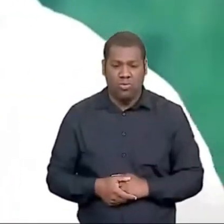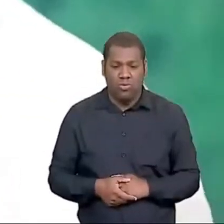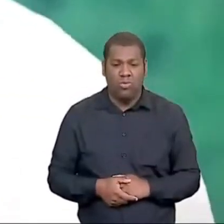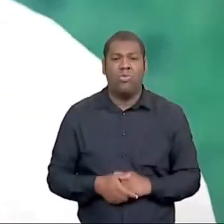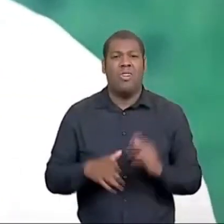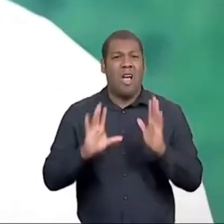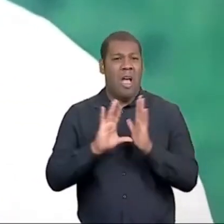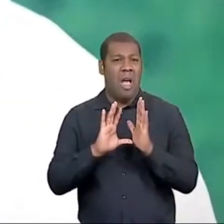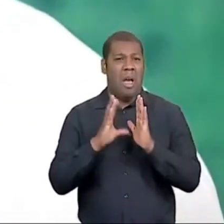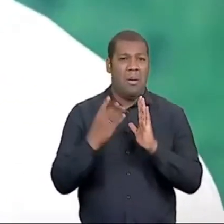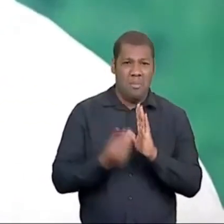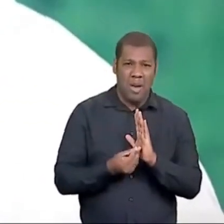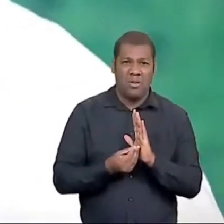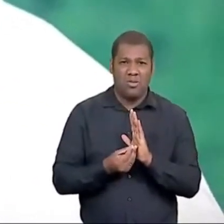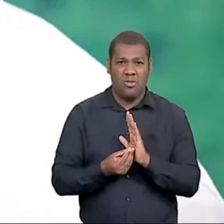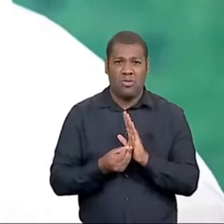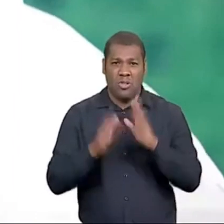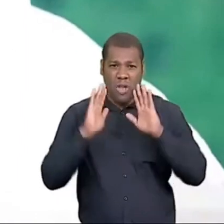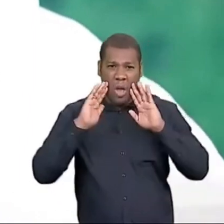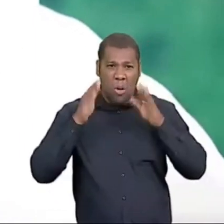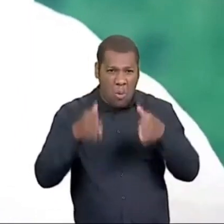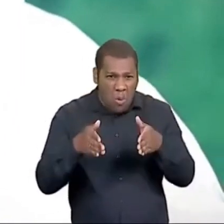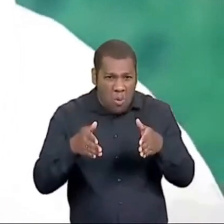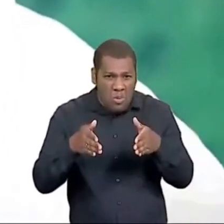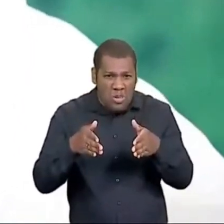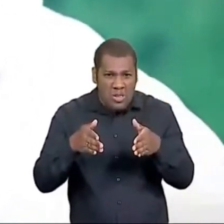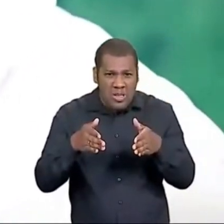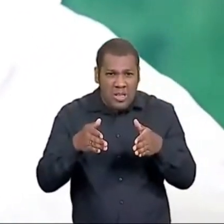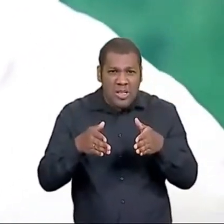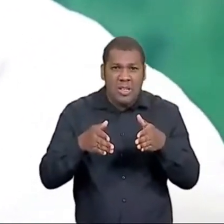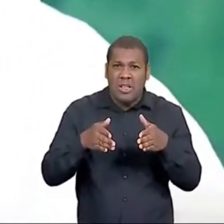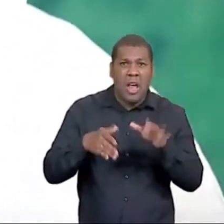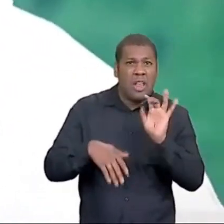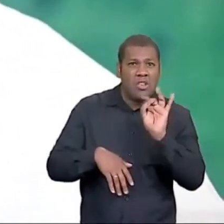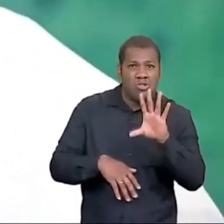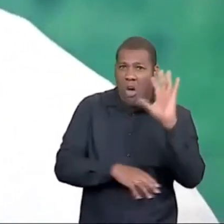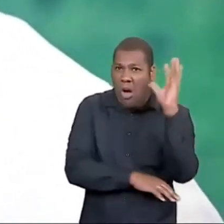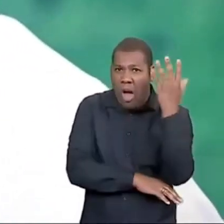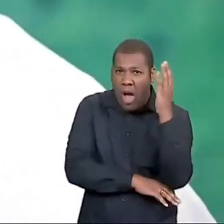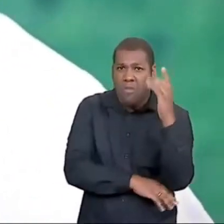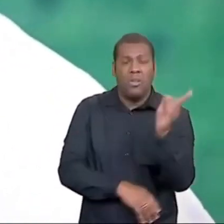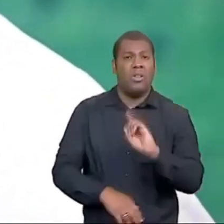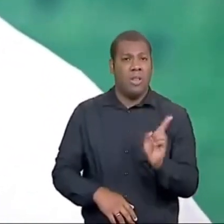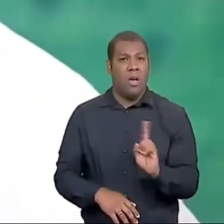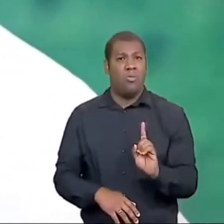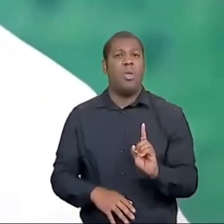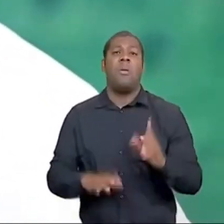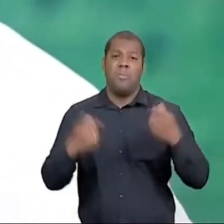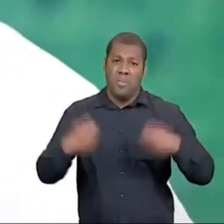é olhar o que tem embaixo. Embaixo tem gente, tem fauna,